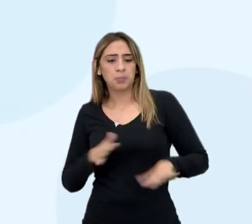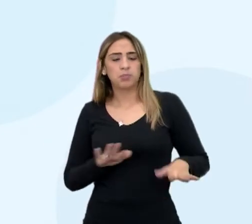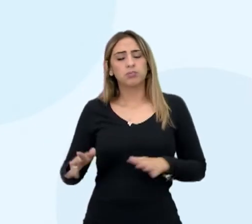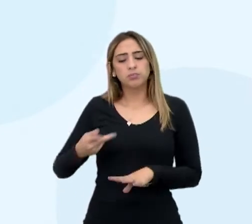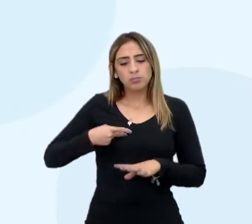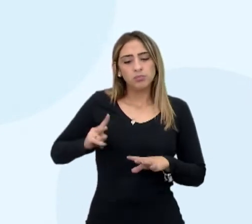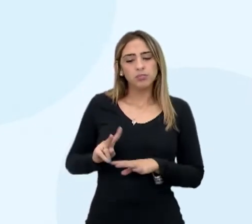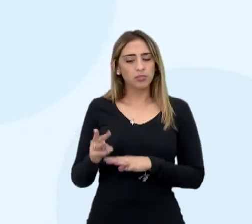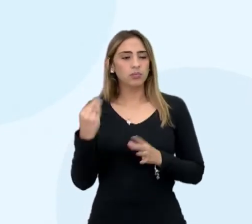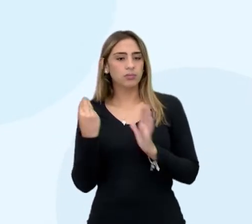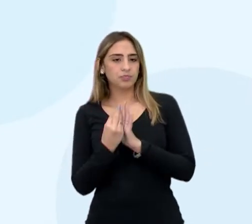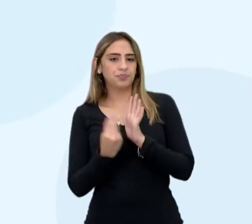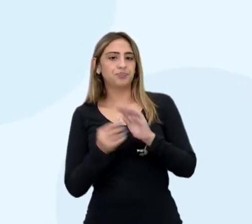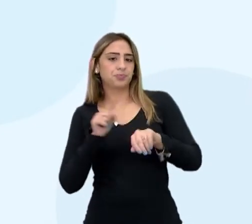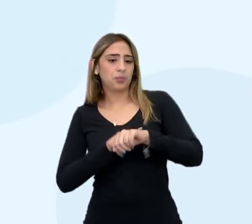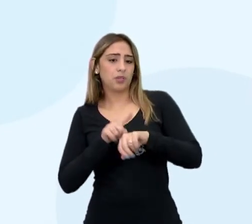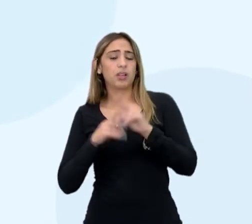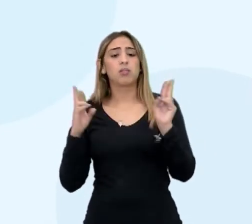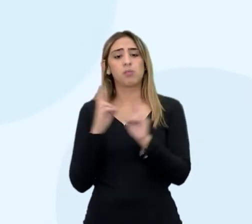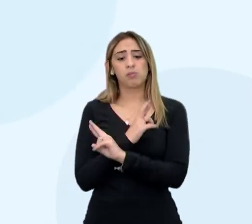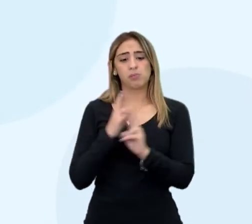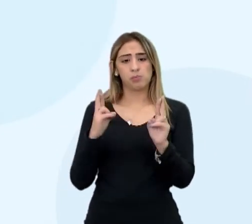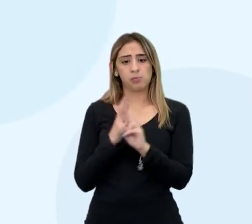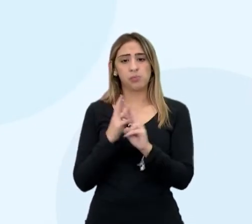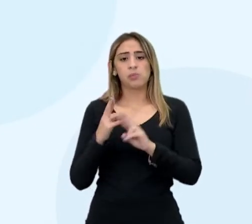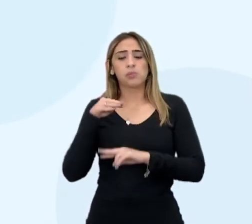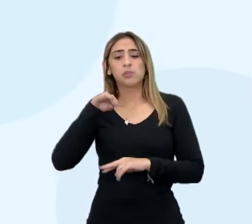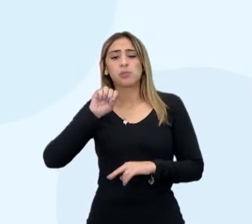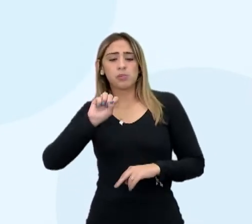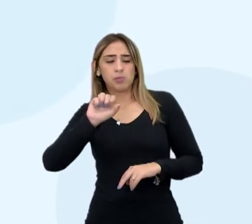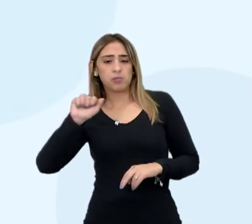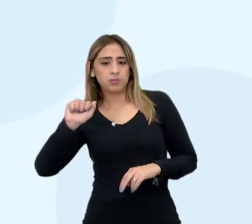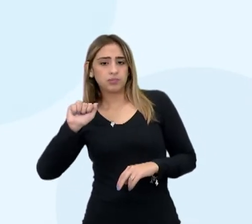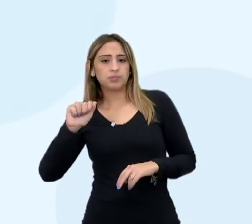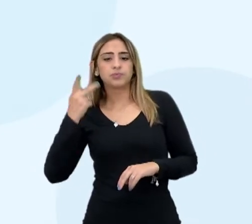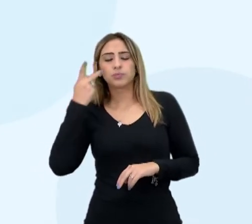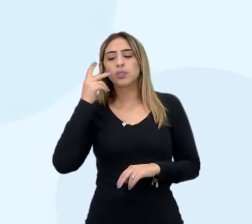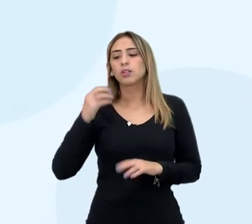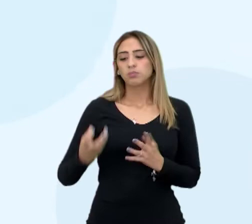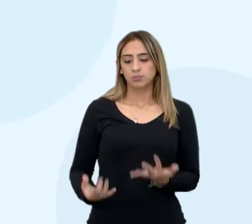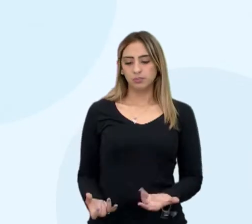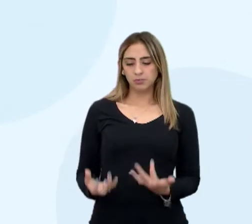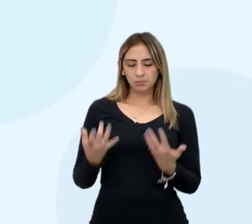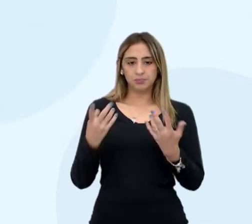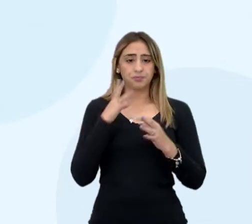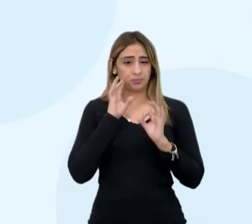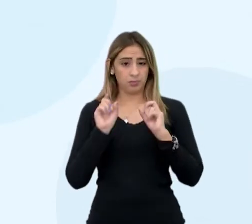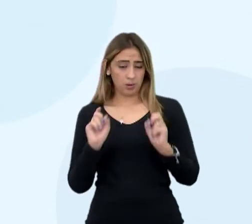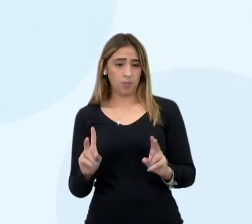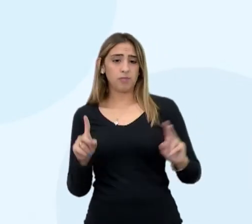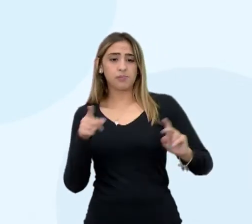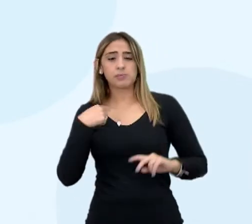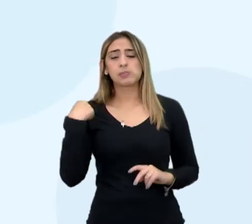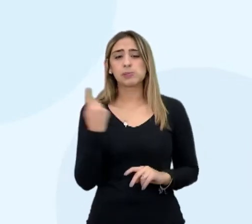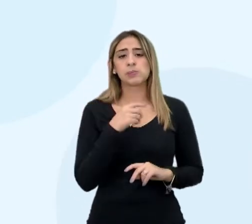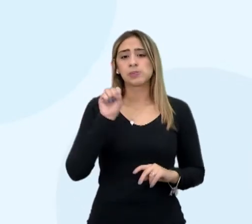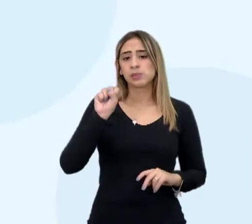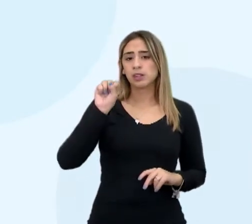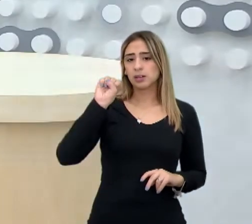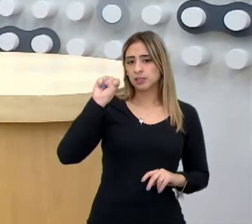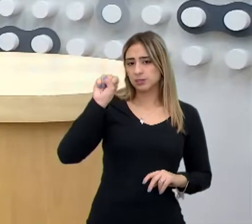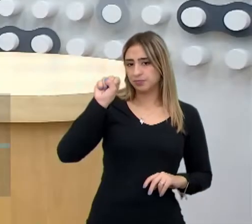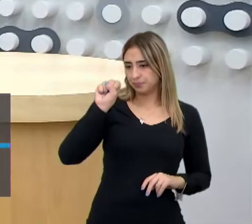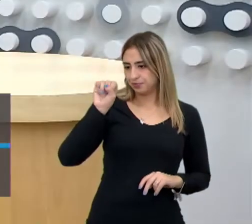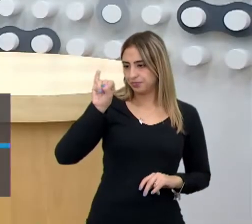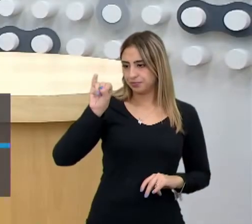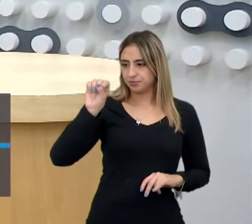então registrado o movimento relativo entre a massa e o solo. Tá certo? Então o sismógrafo é um aparelho,